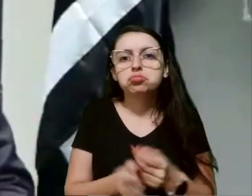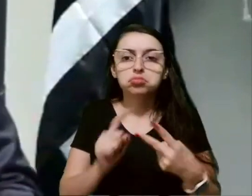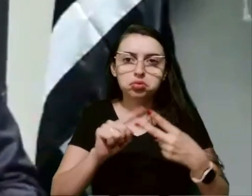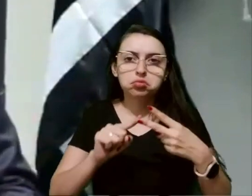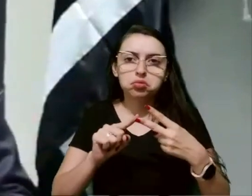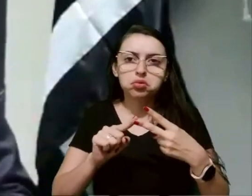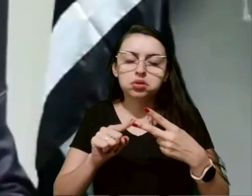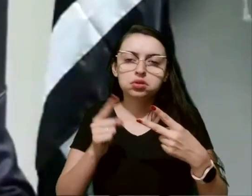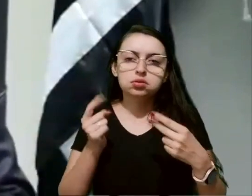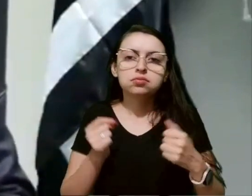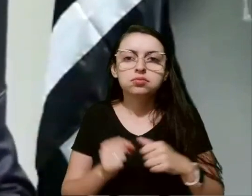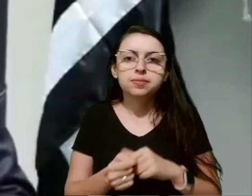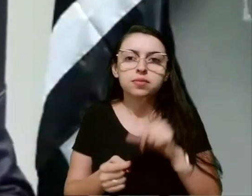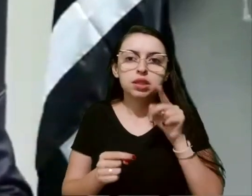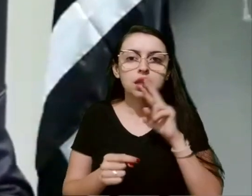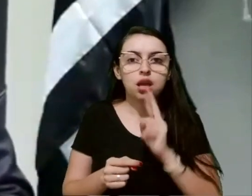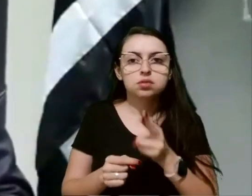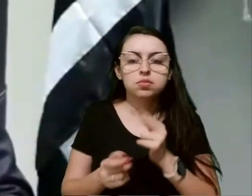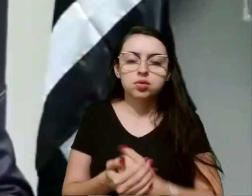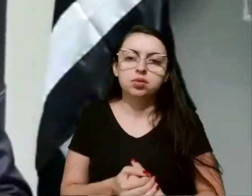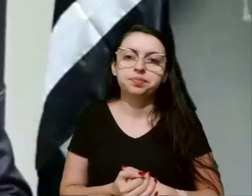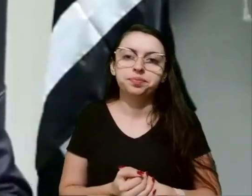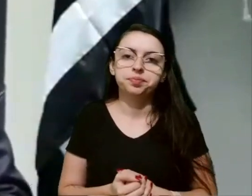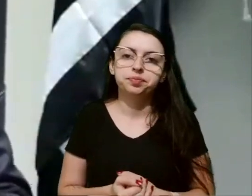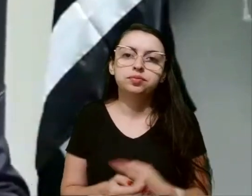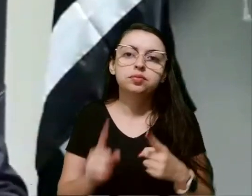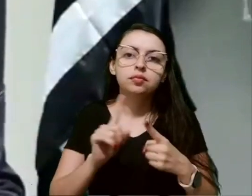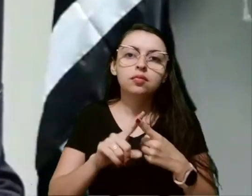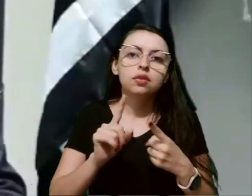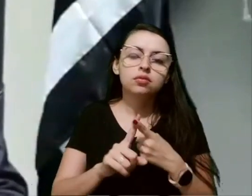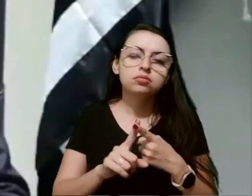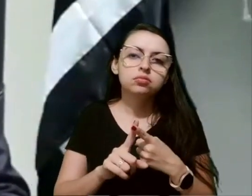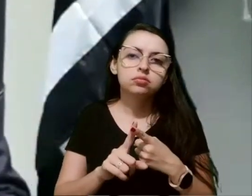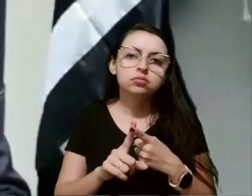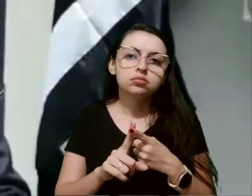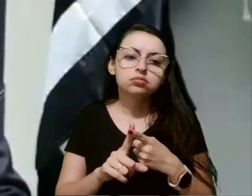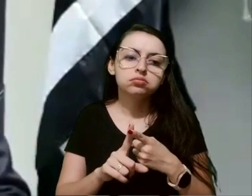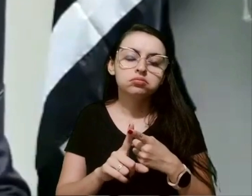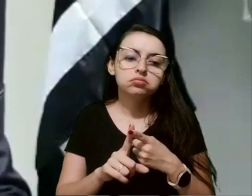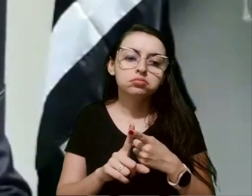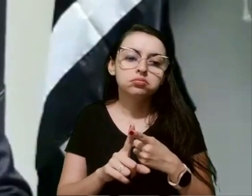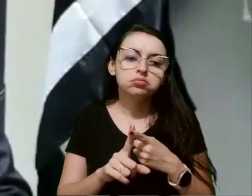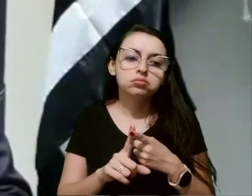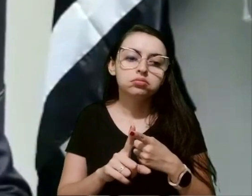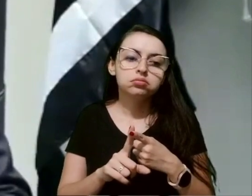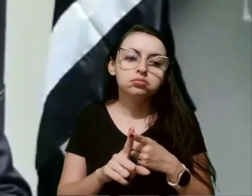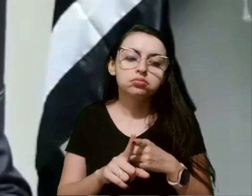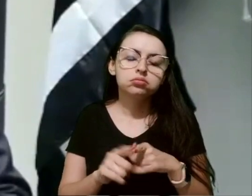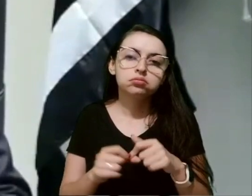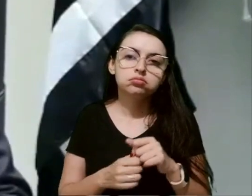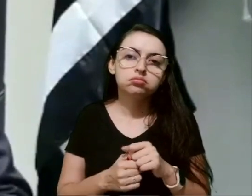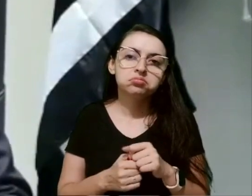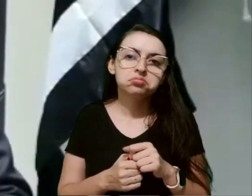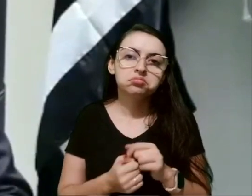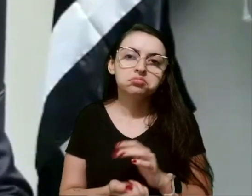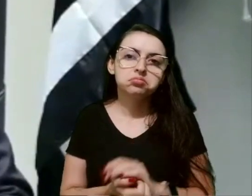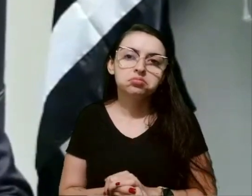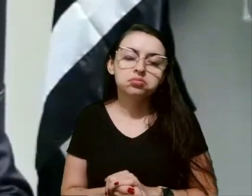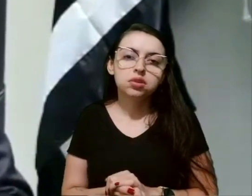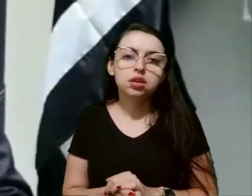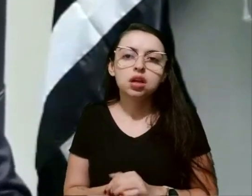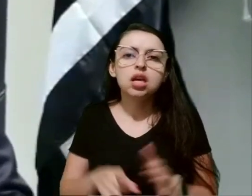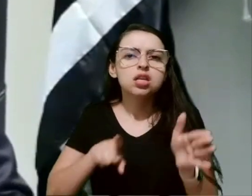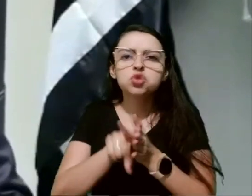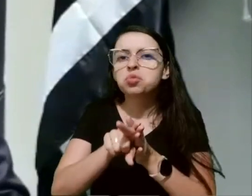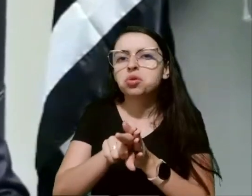duas naturezas, dois tipos de resposta que voltavam. Uma era, hã, essa